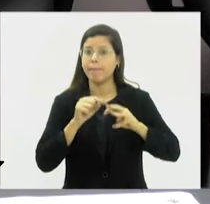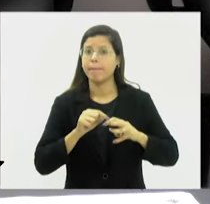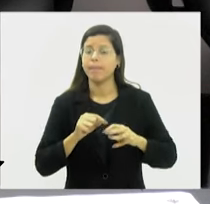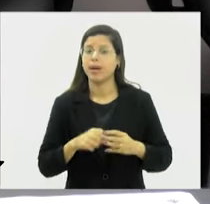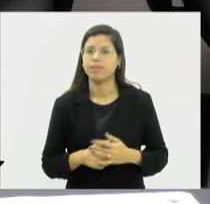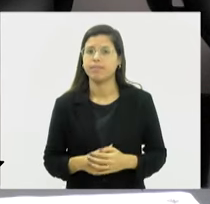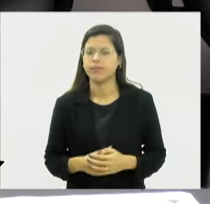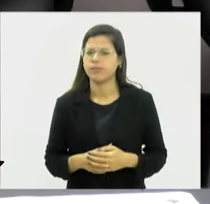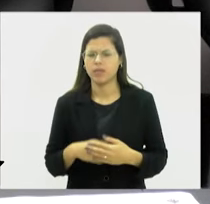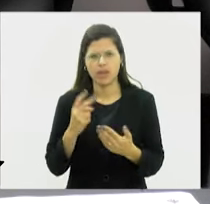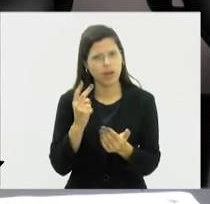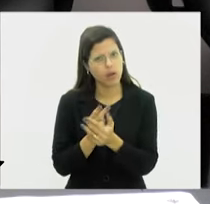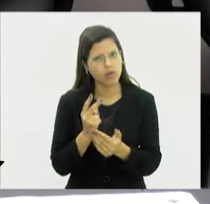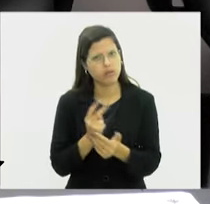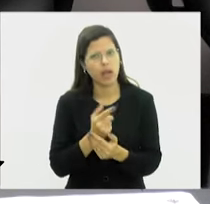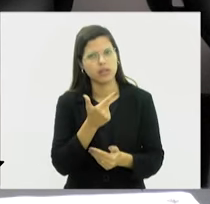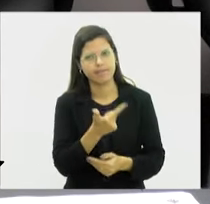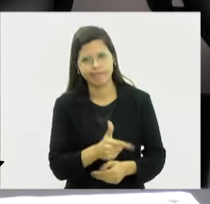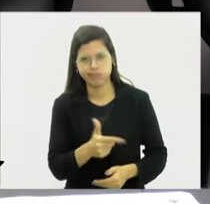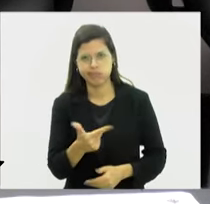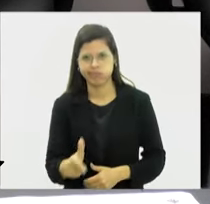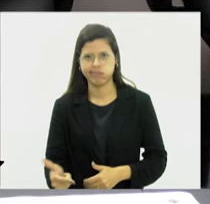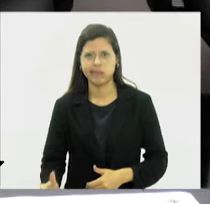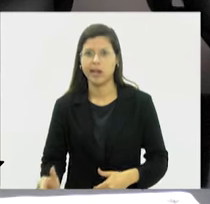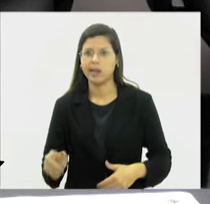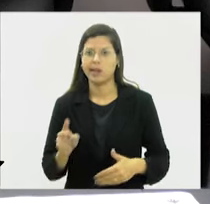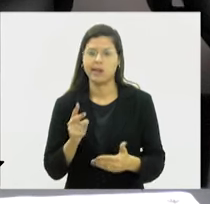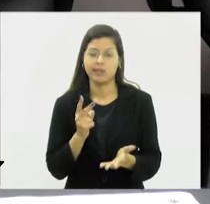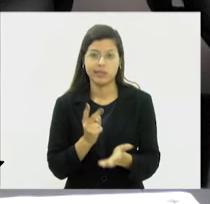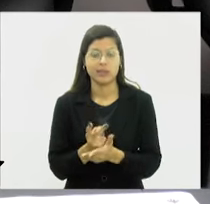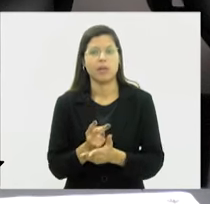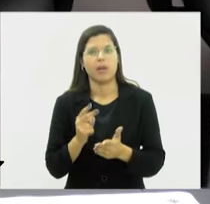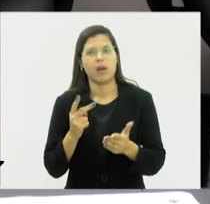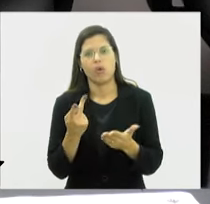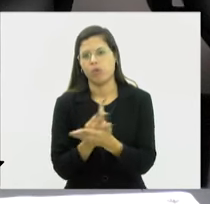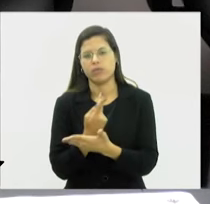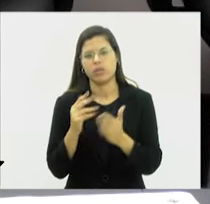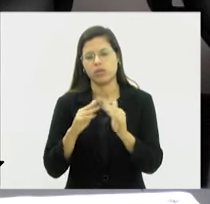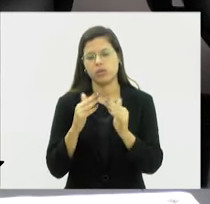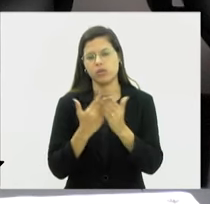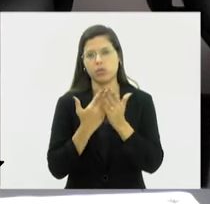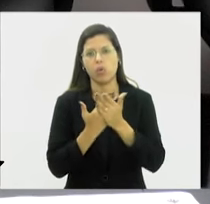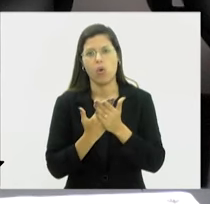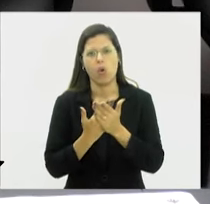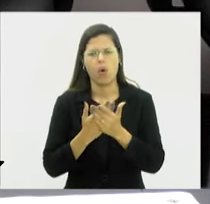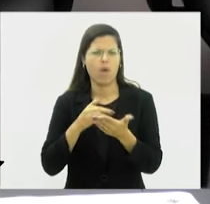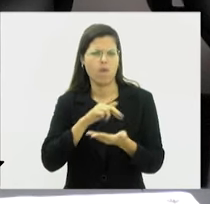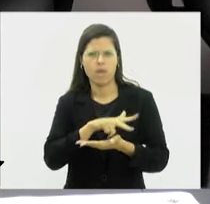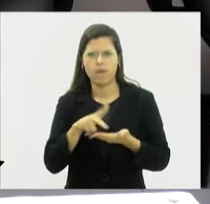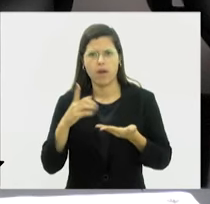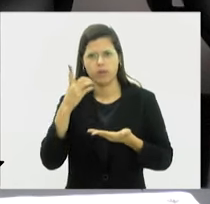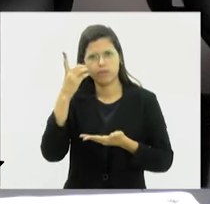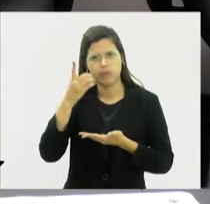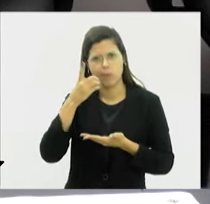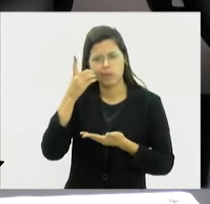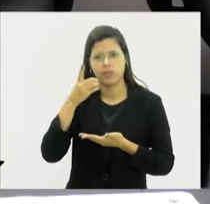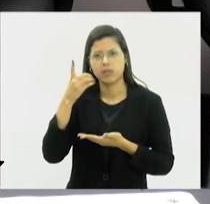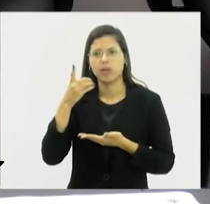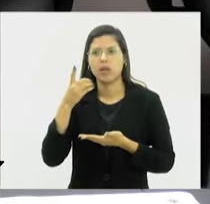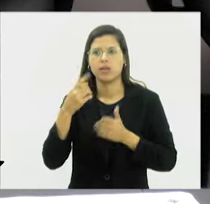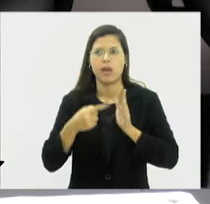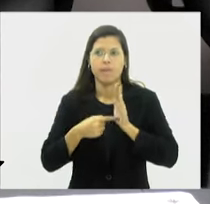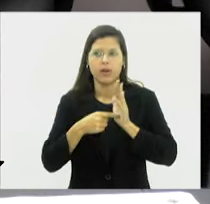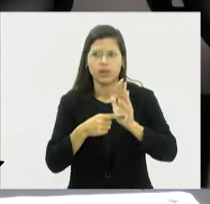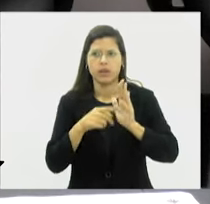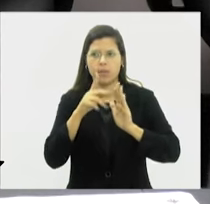absolutamente recorrente, que sempre que acontece em uma escola, muitos parlamentares apresentam projeto